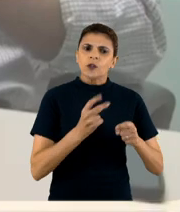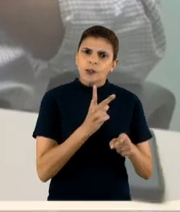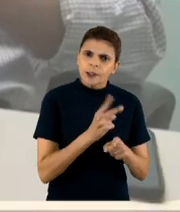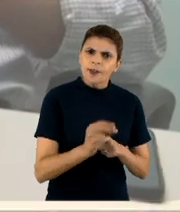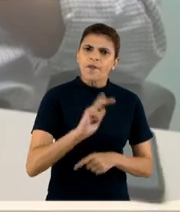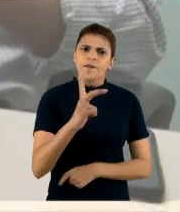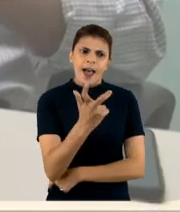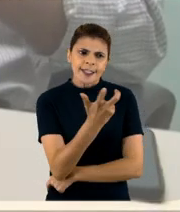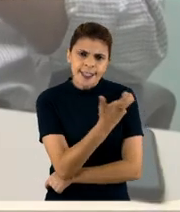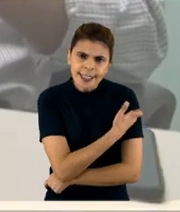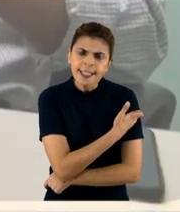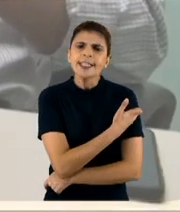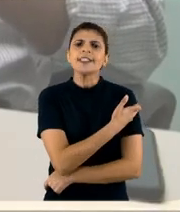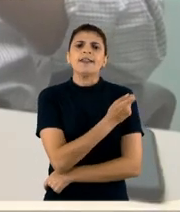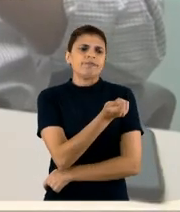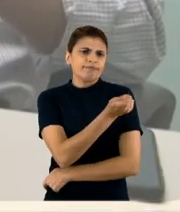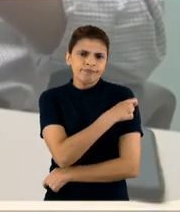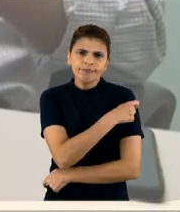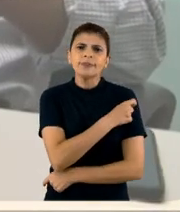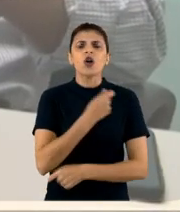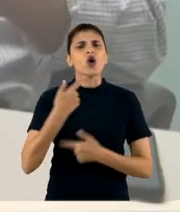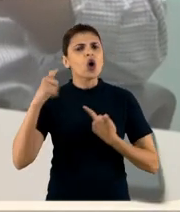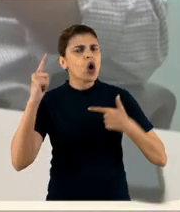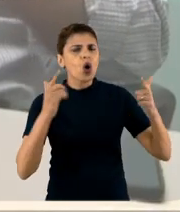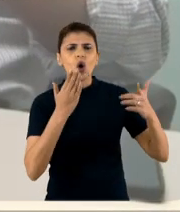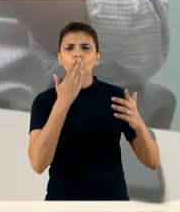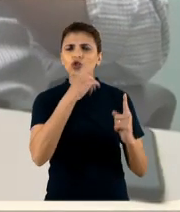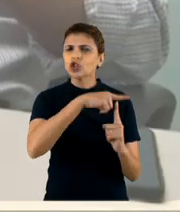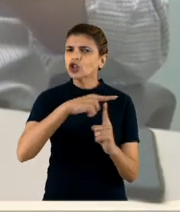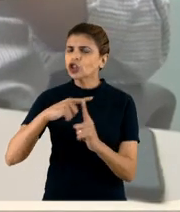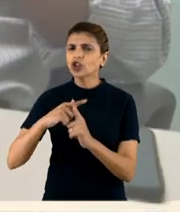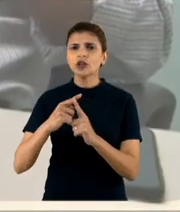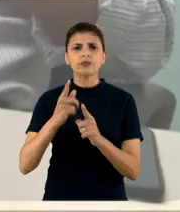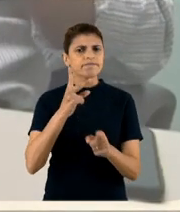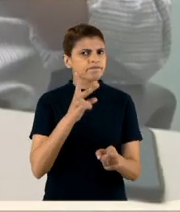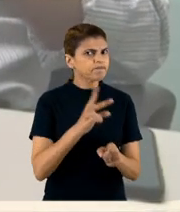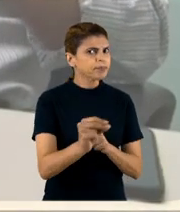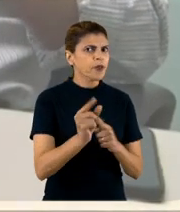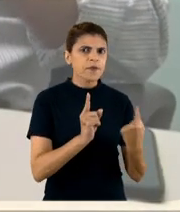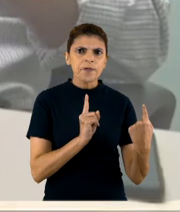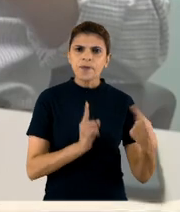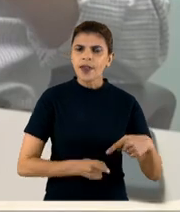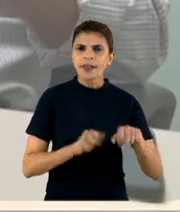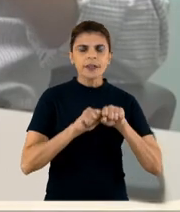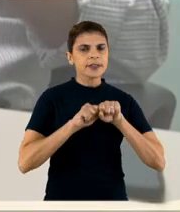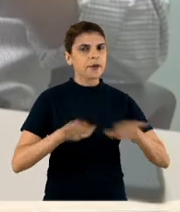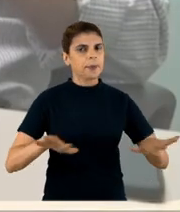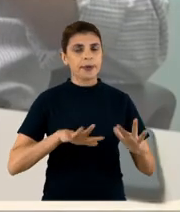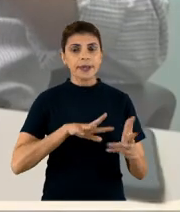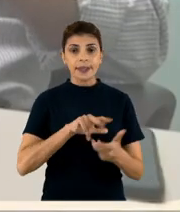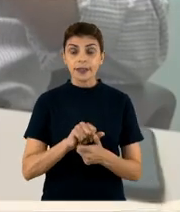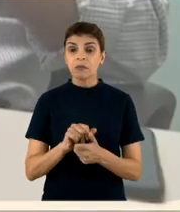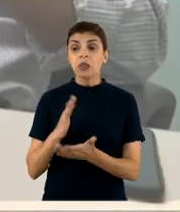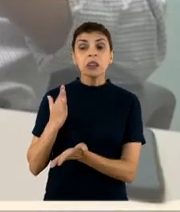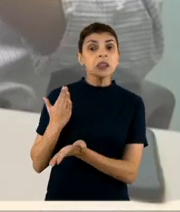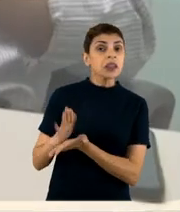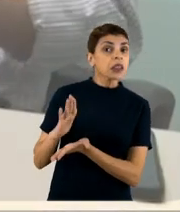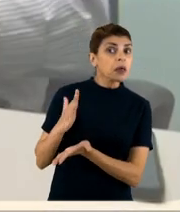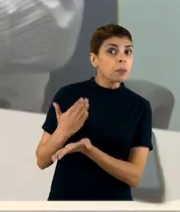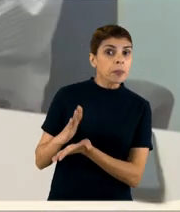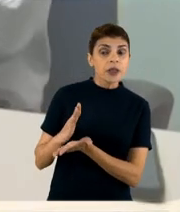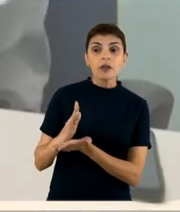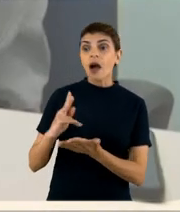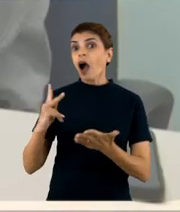esforços no sentido de contenção, de vacina e outras modalidades de enfrentamento dessa epidemia,